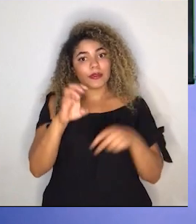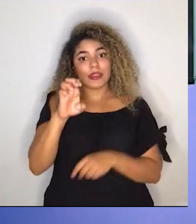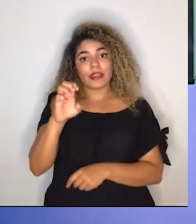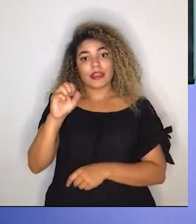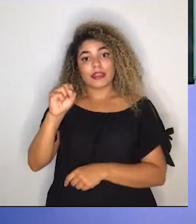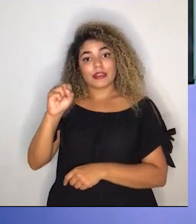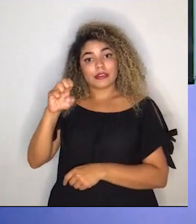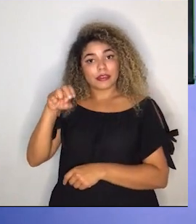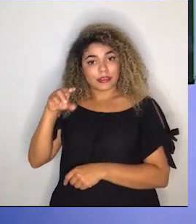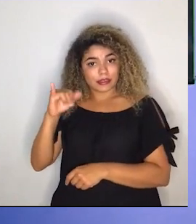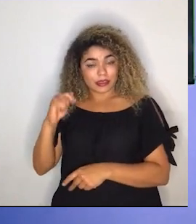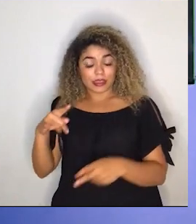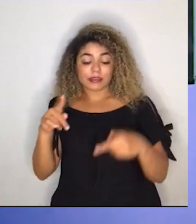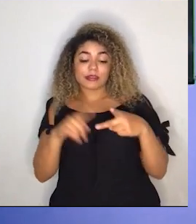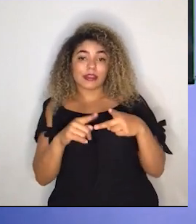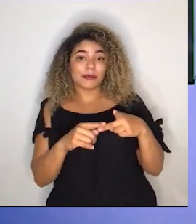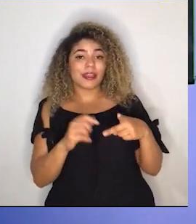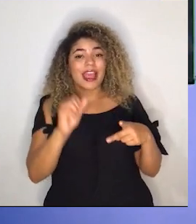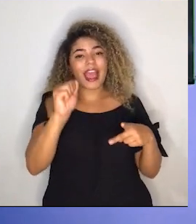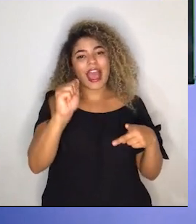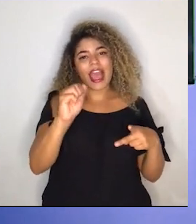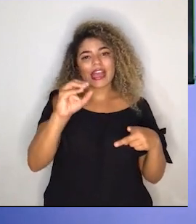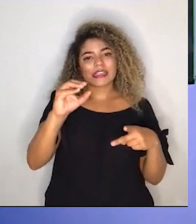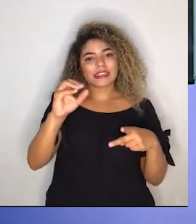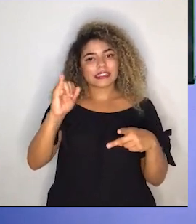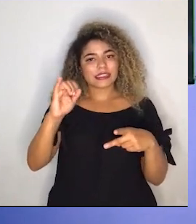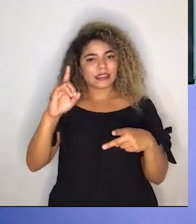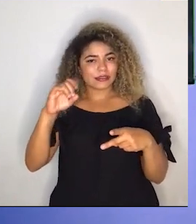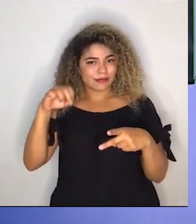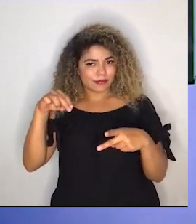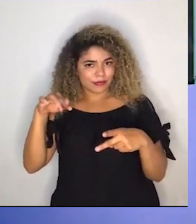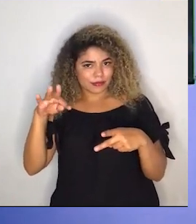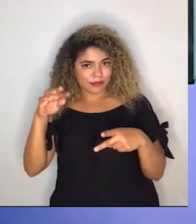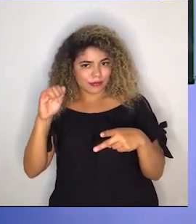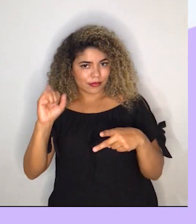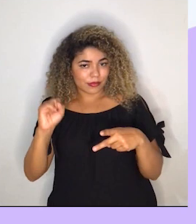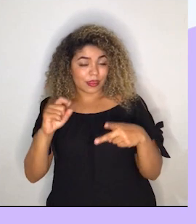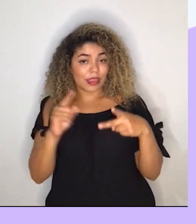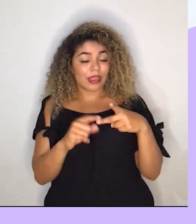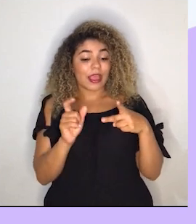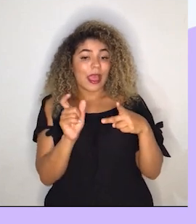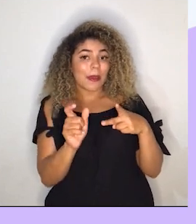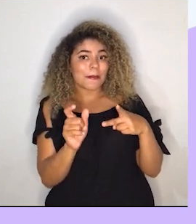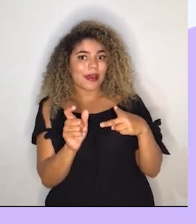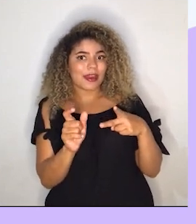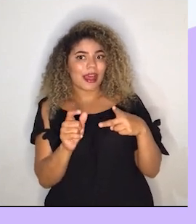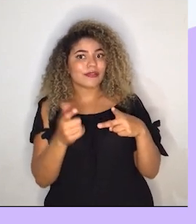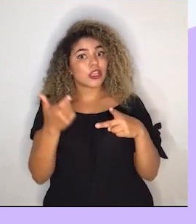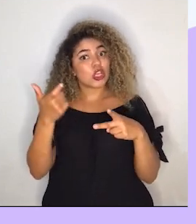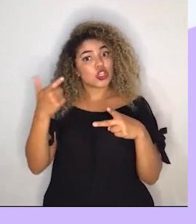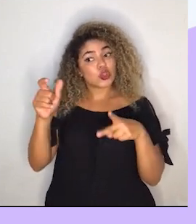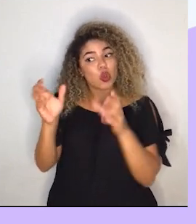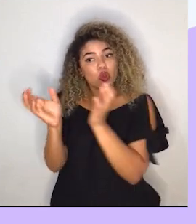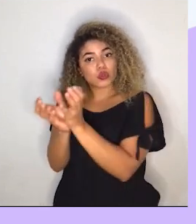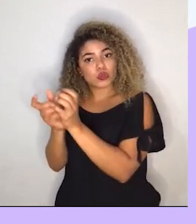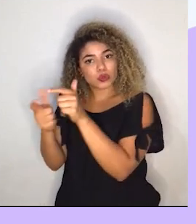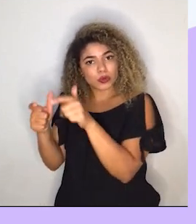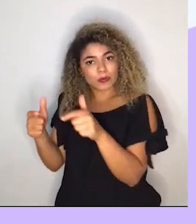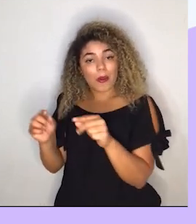essenciais. Temos também as preposições acidentais, que são aquelas palavras de outras